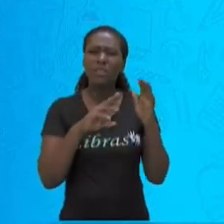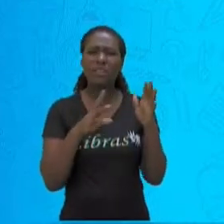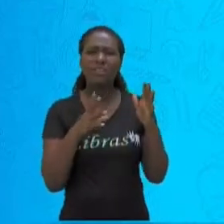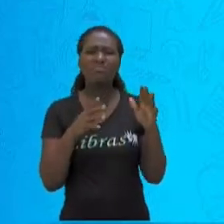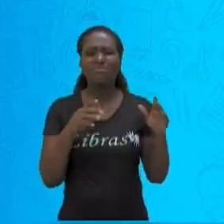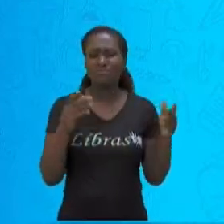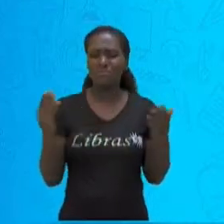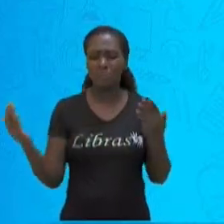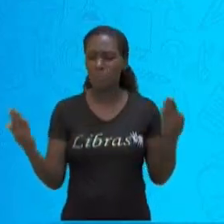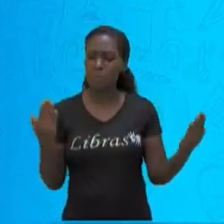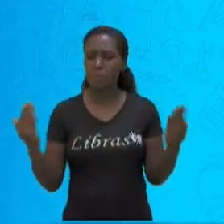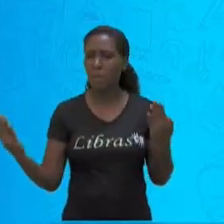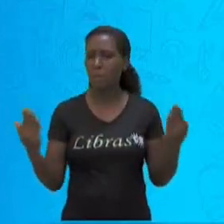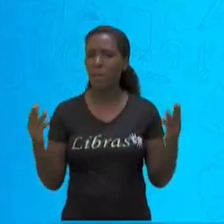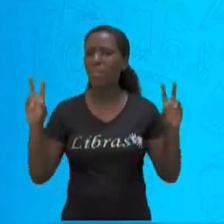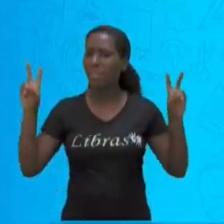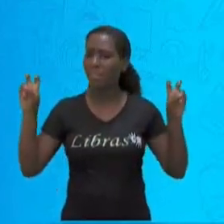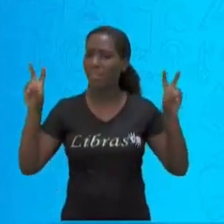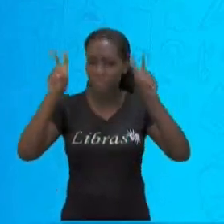com cultura?